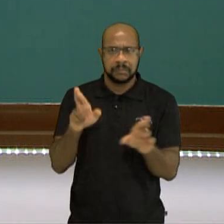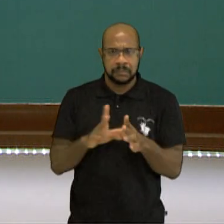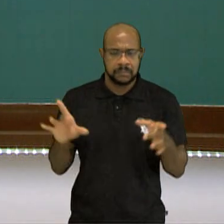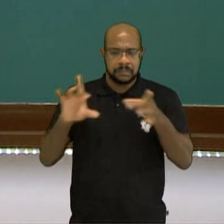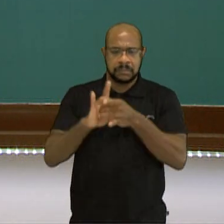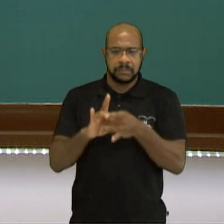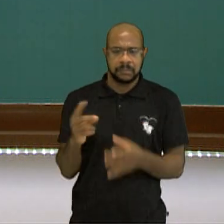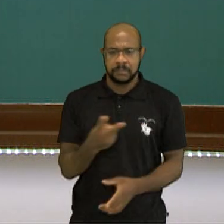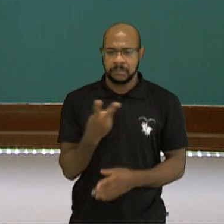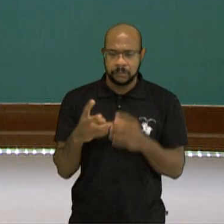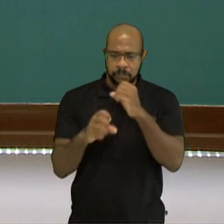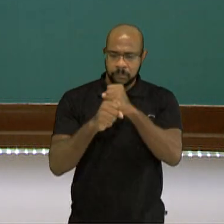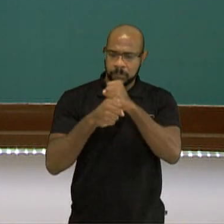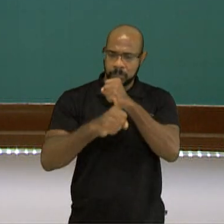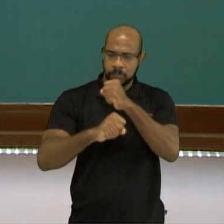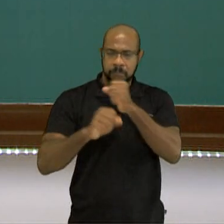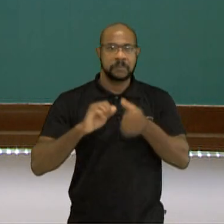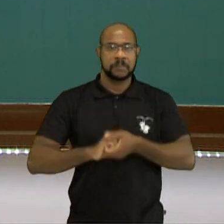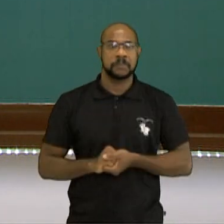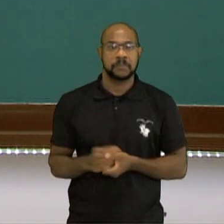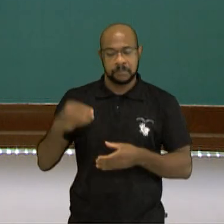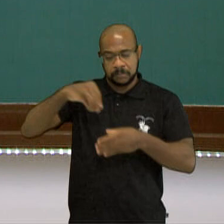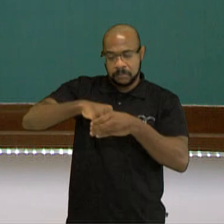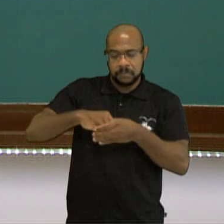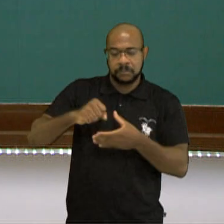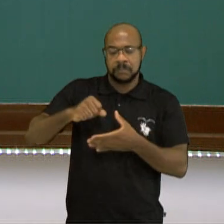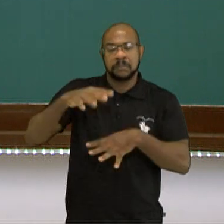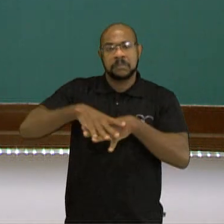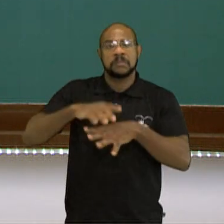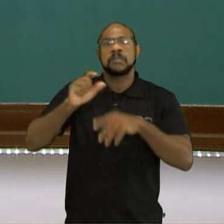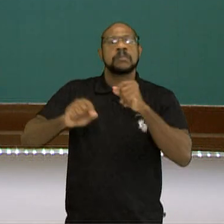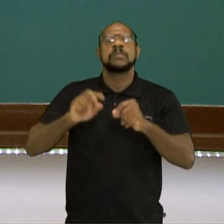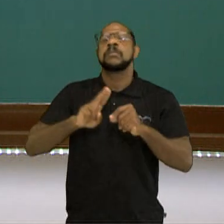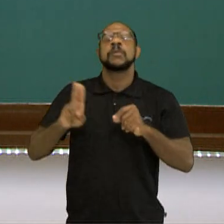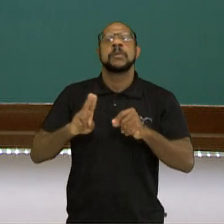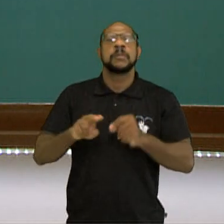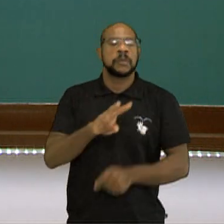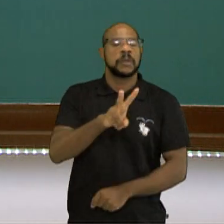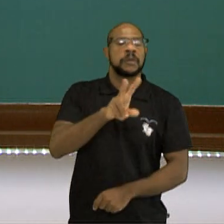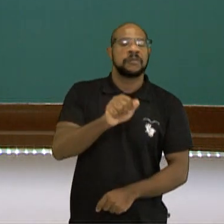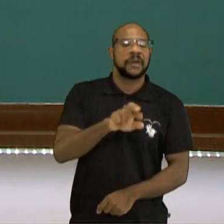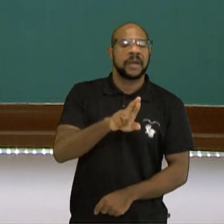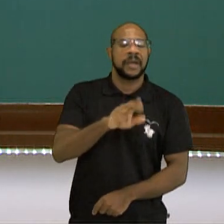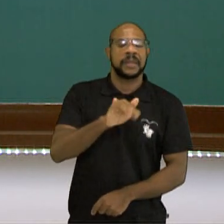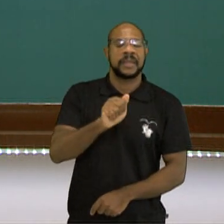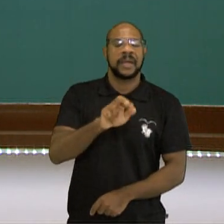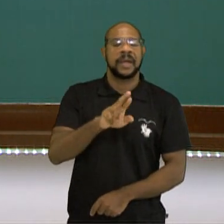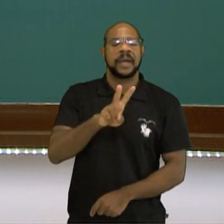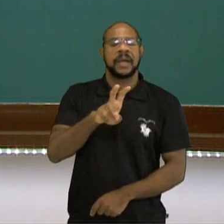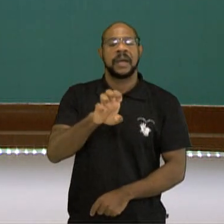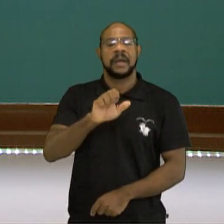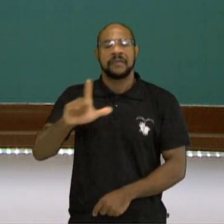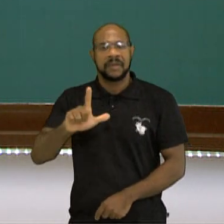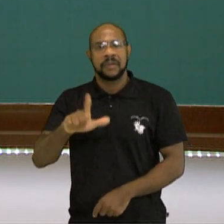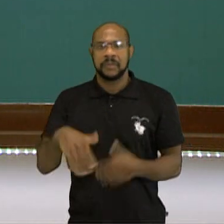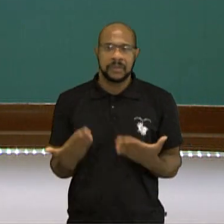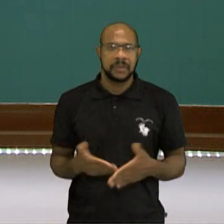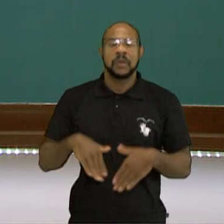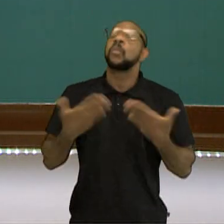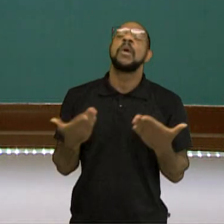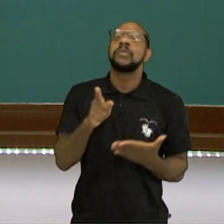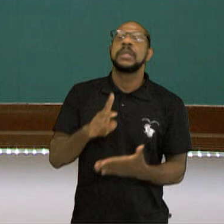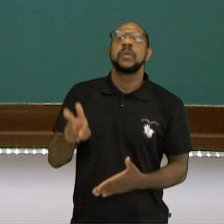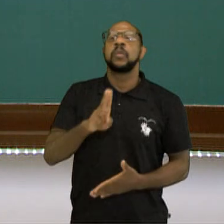duas grandezas, que na matemática nós vamos chamar de variáveis. Quais variáveis que você costuma usar na